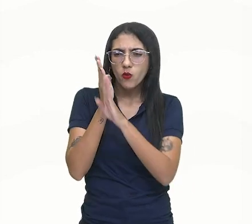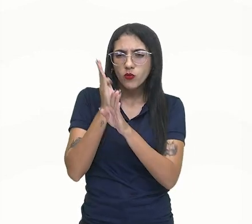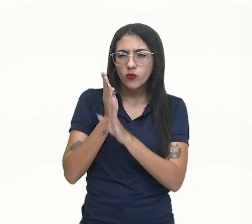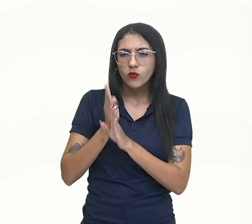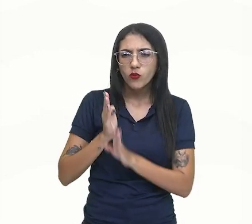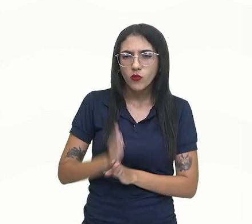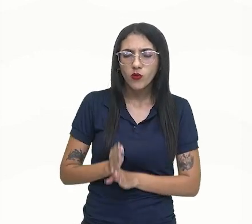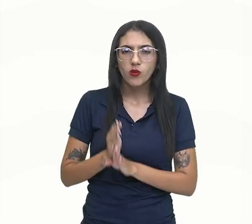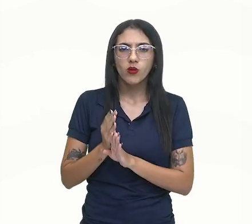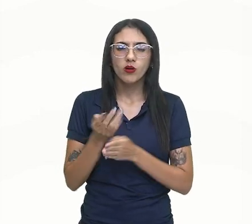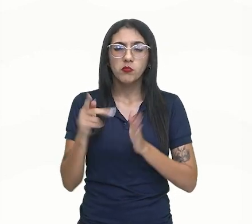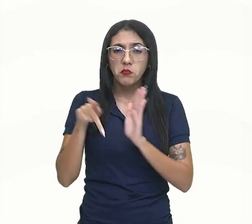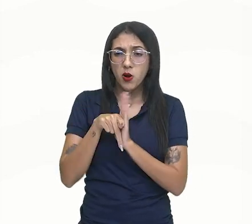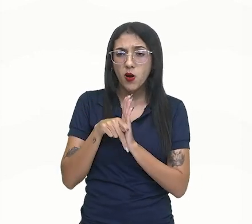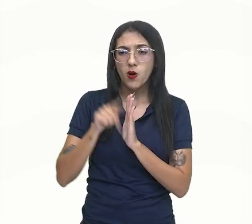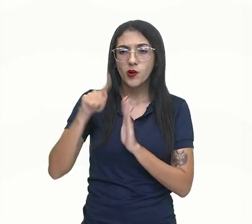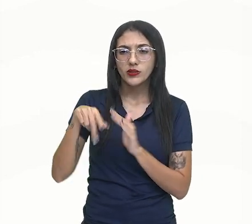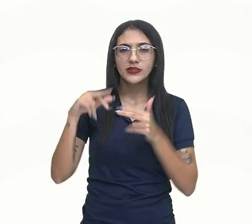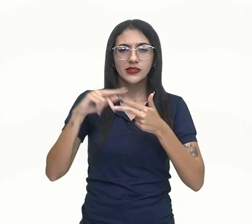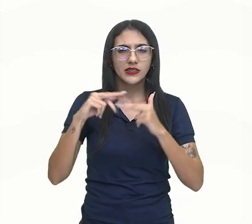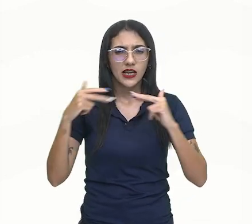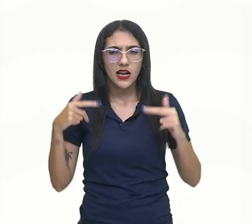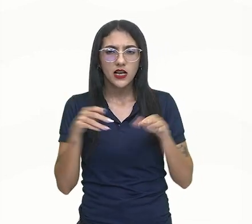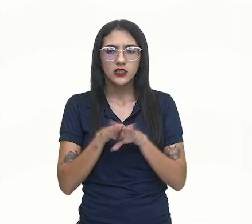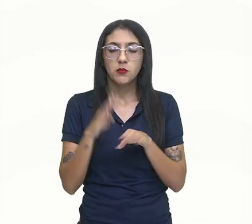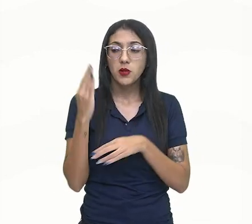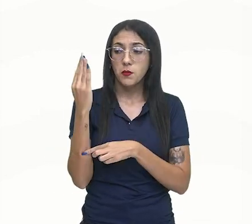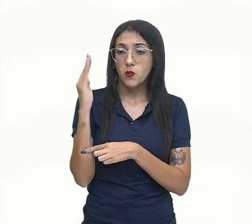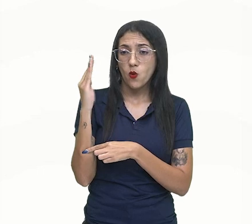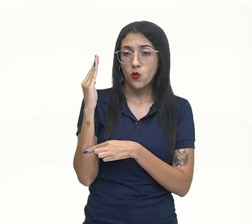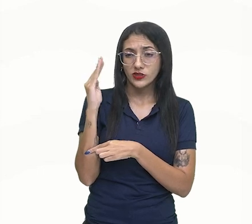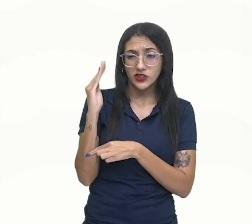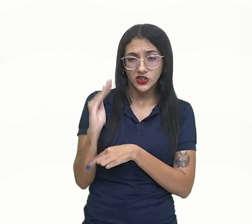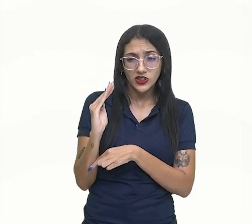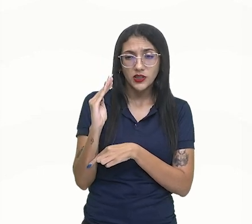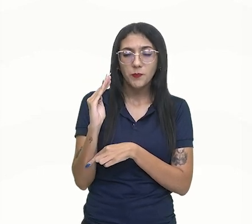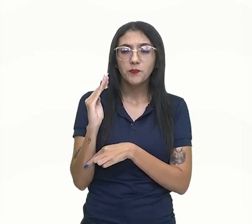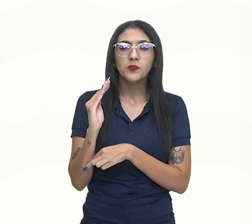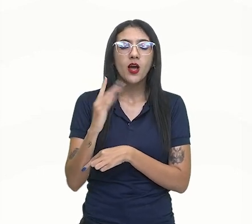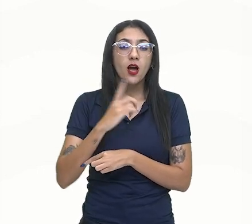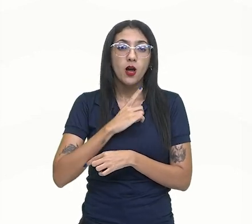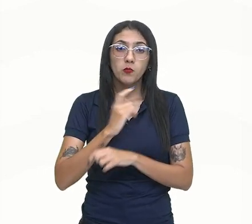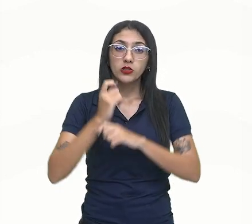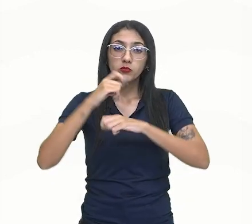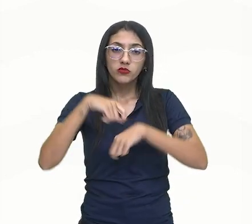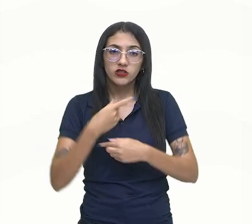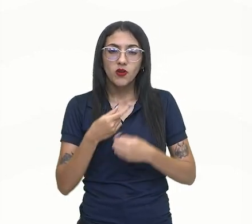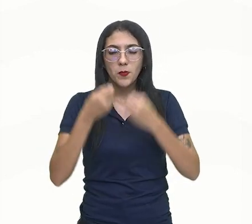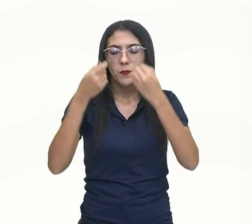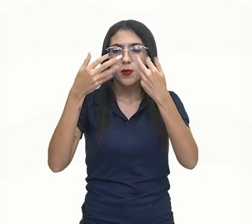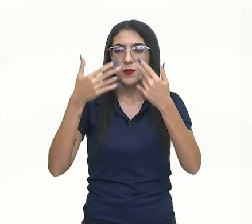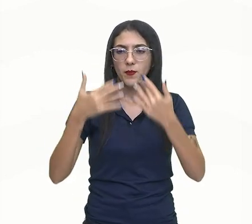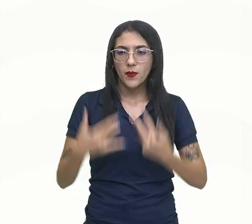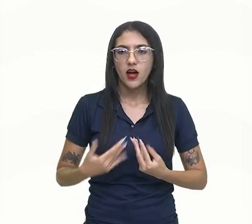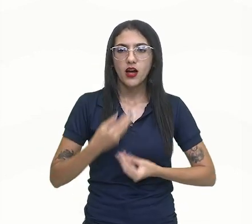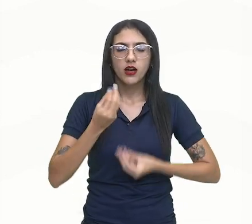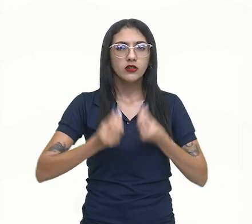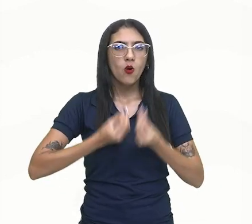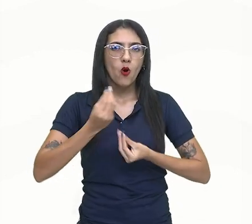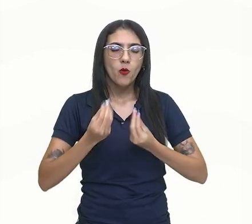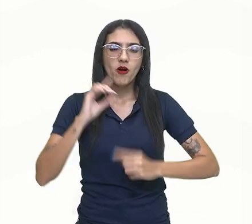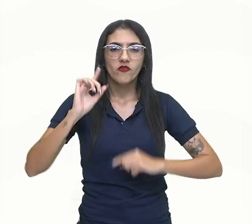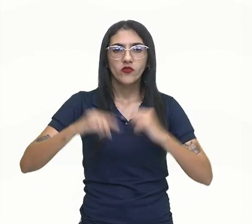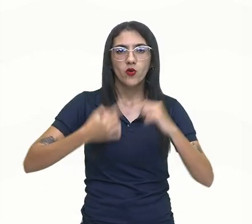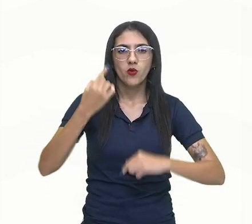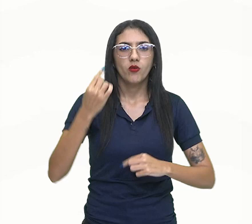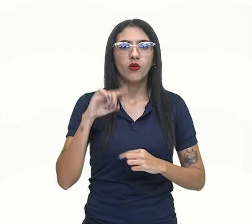descobertas que vieram da genética e da biologia molecular, para explicar os mecanismos de evolução